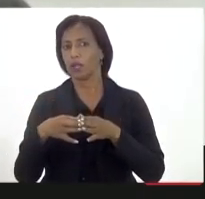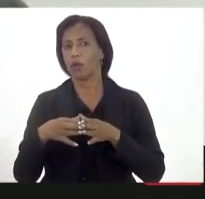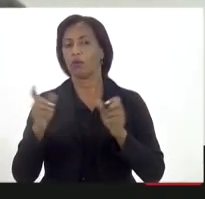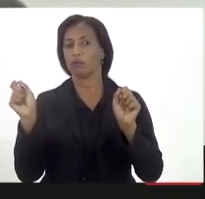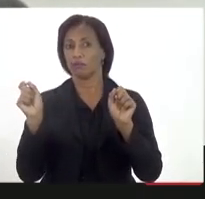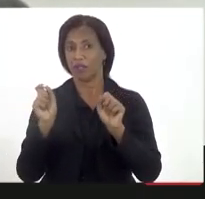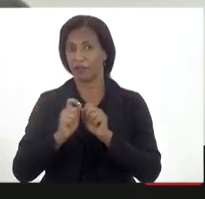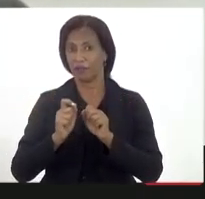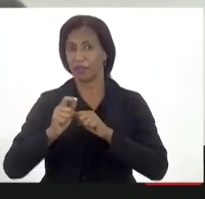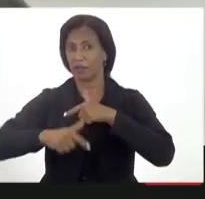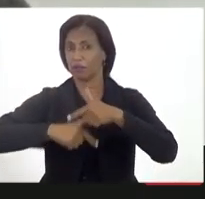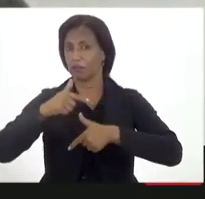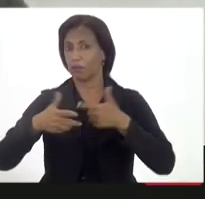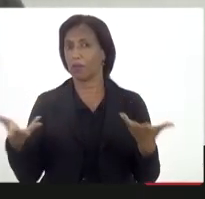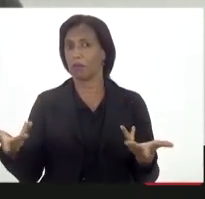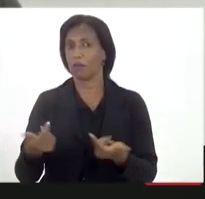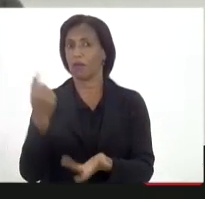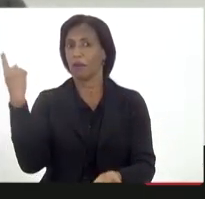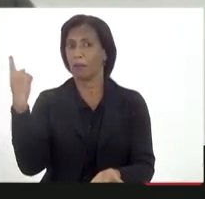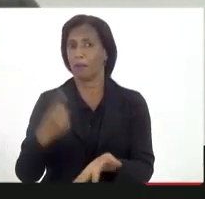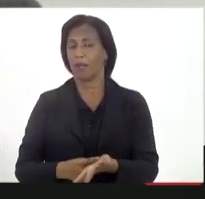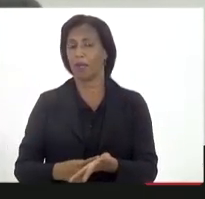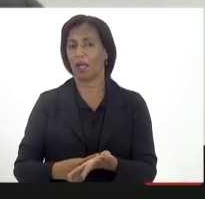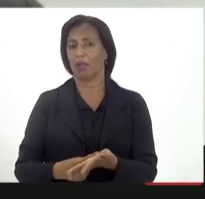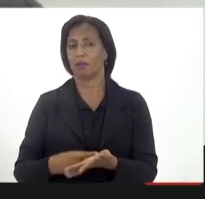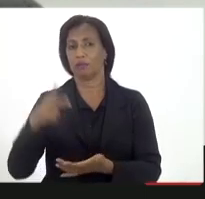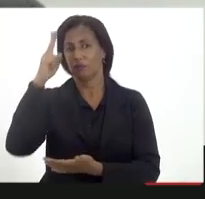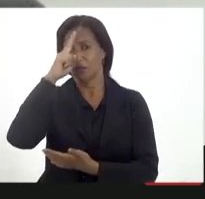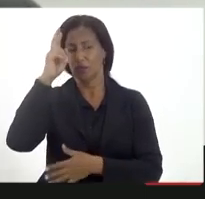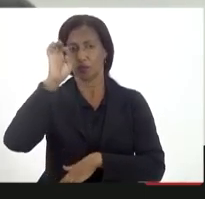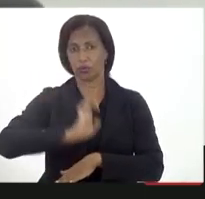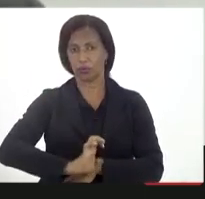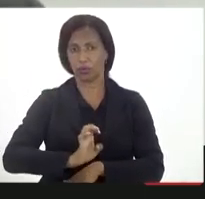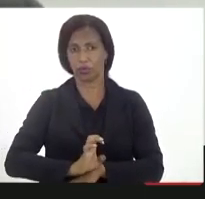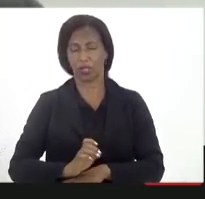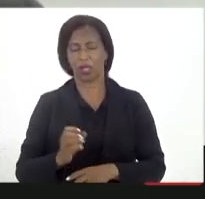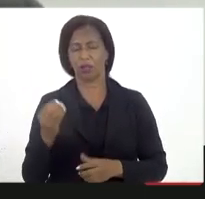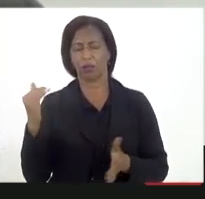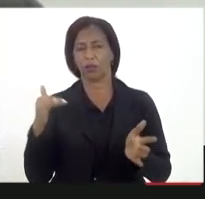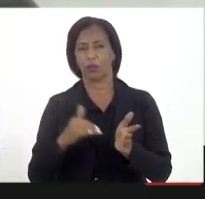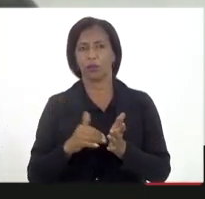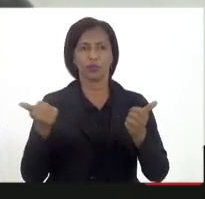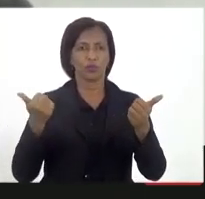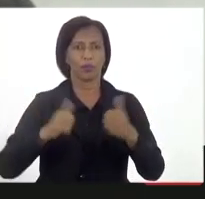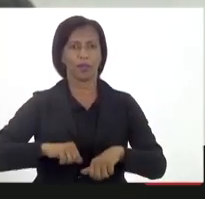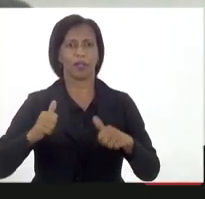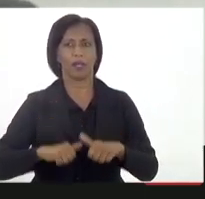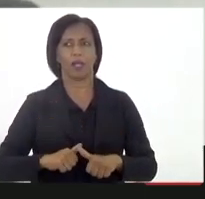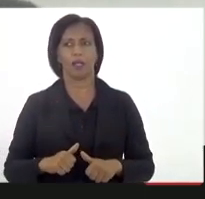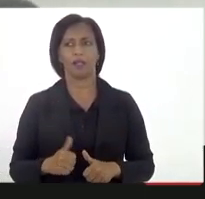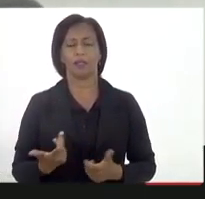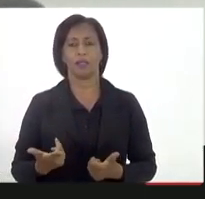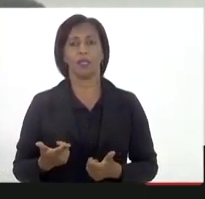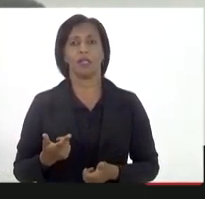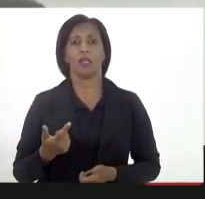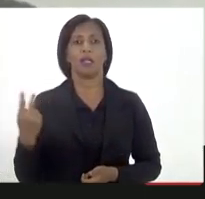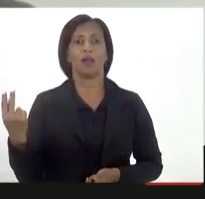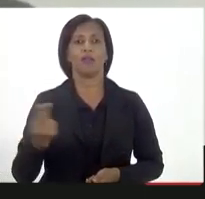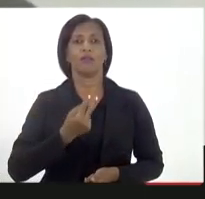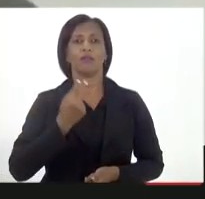grande resultados que ficaram marcados na história do nosso Estado e com a última análise pode deixar de ser a prestação